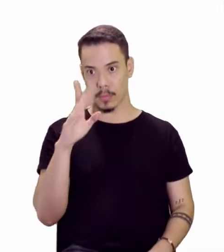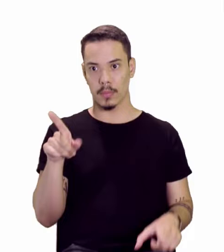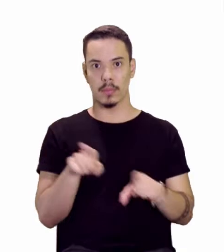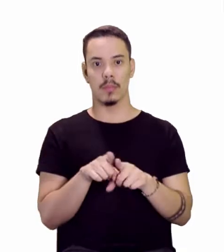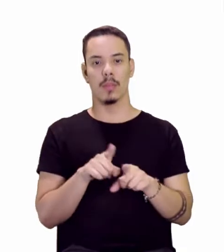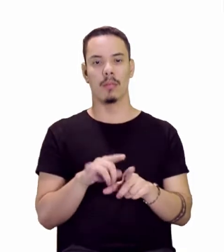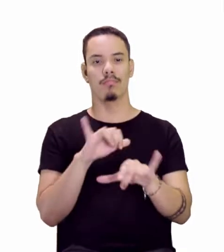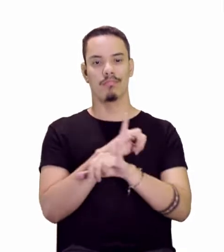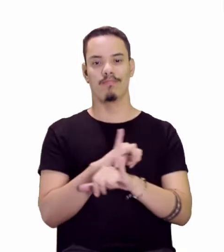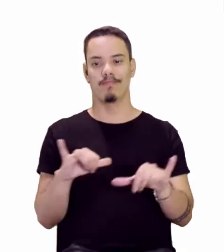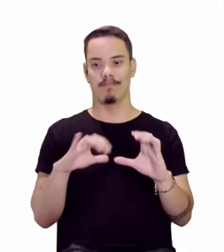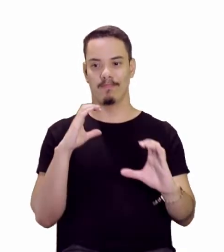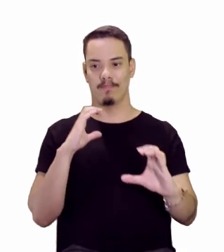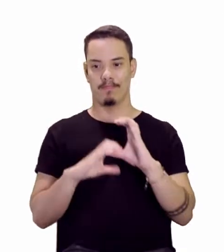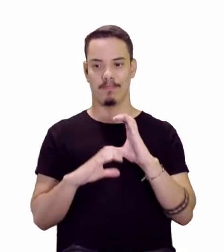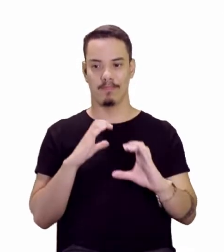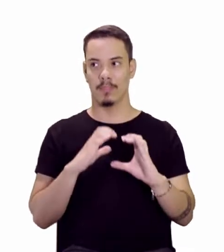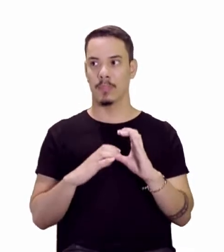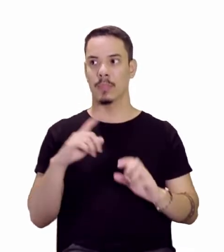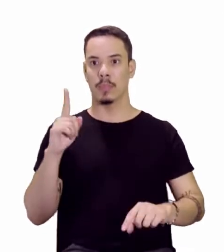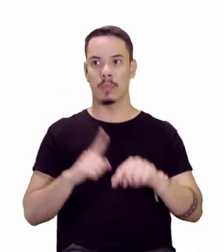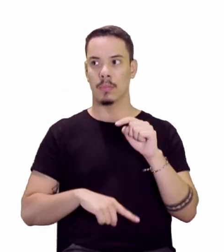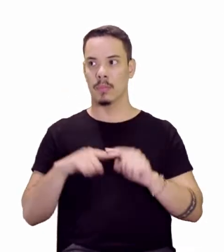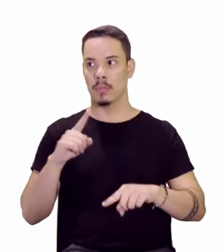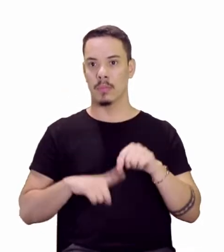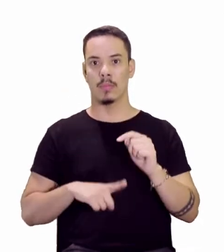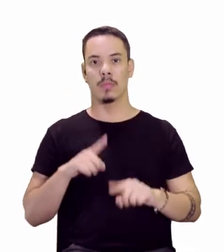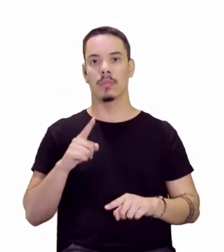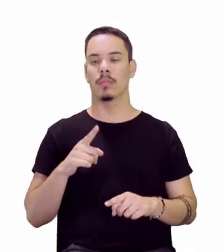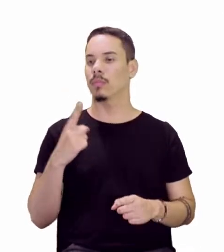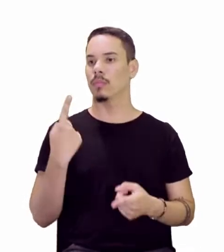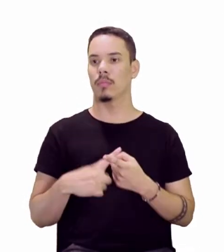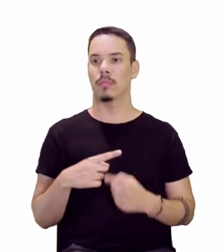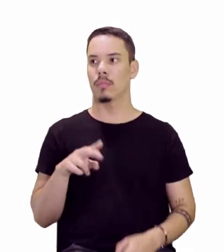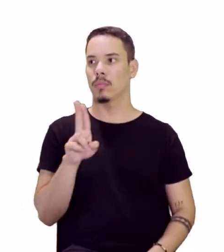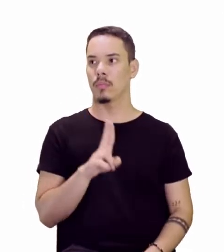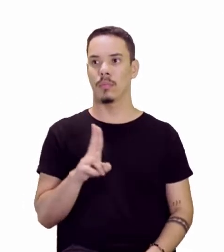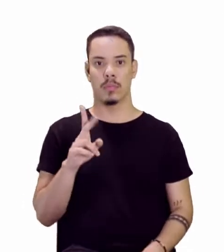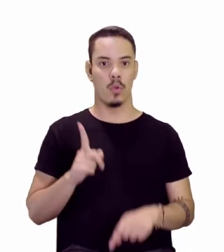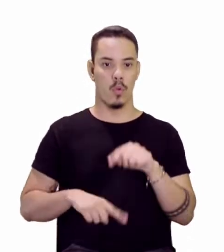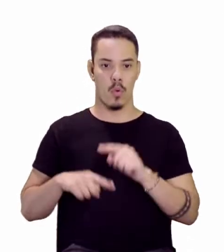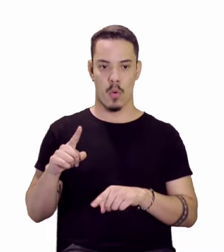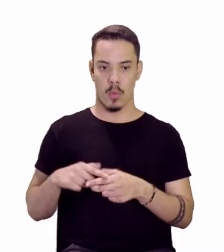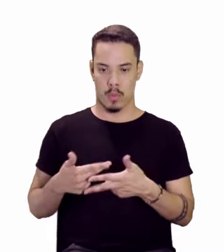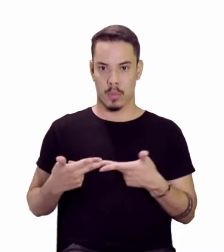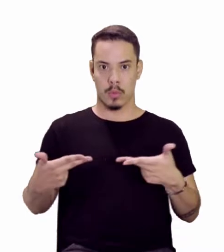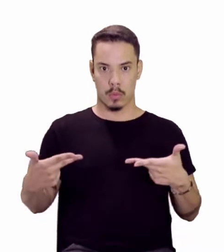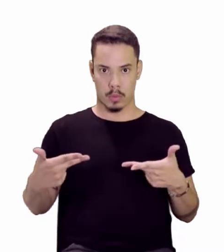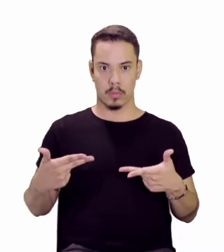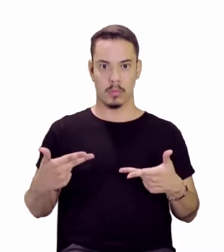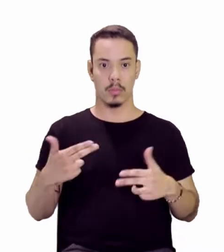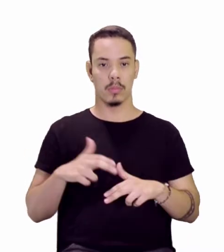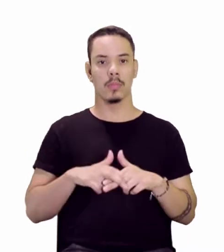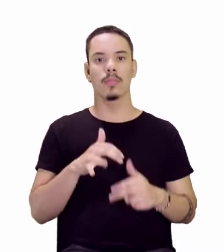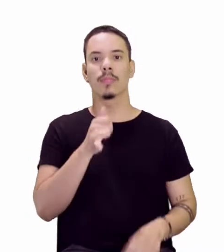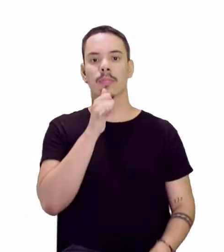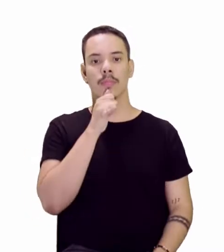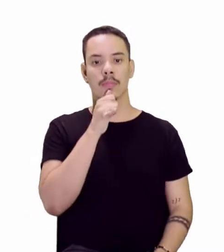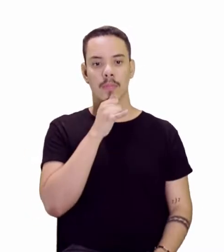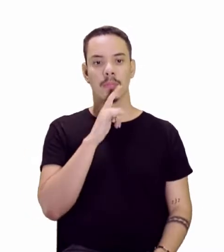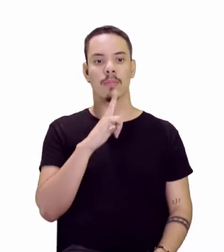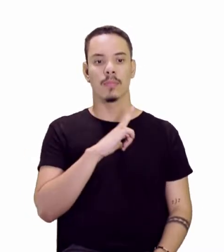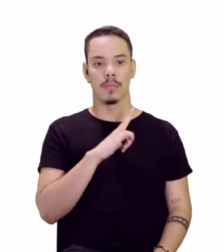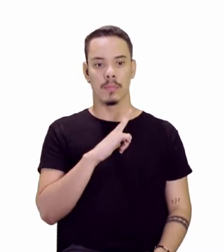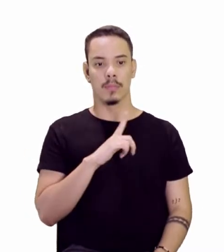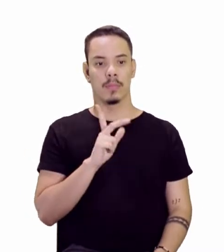comunica, não é? Esses materiais através de vasos comunicantes. Em torno do corpo, né? Então aí tem um exemplo, o próprio Mac